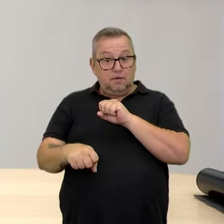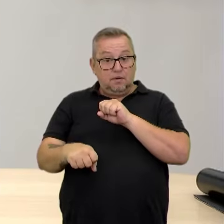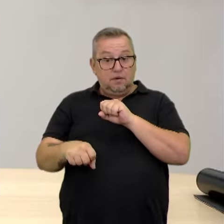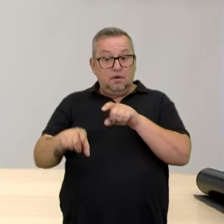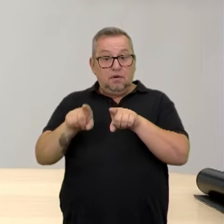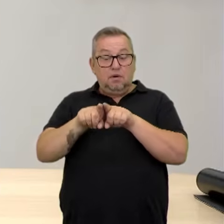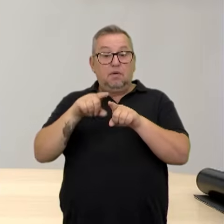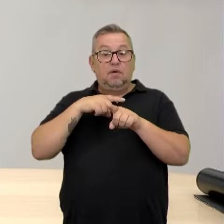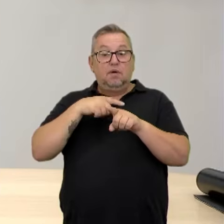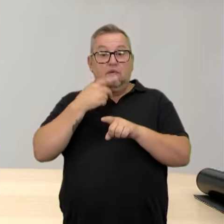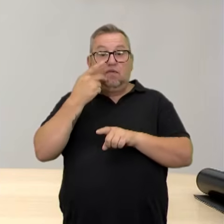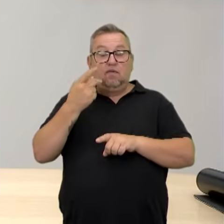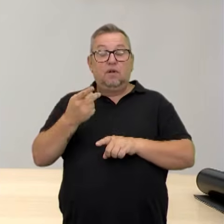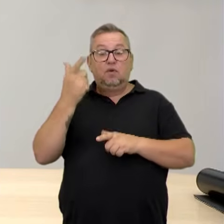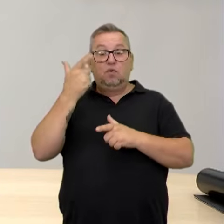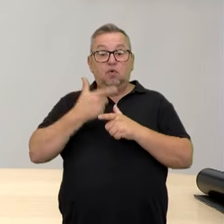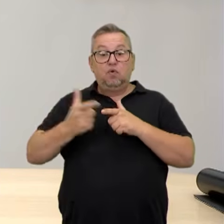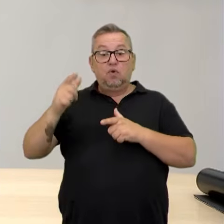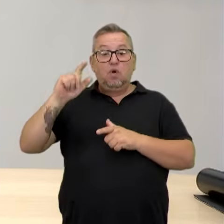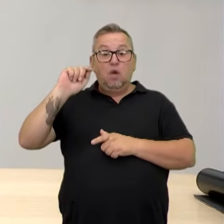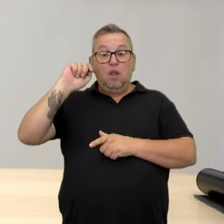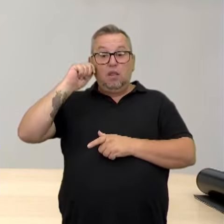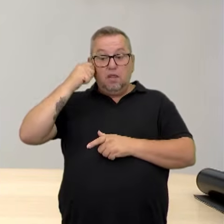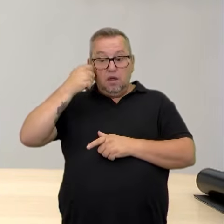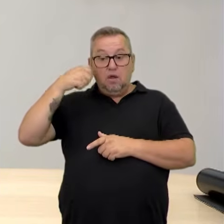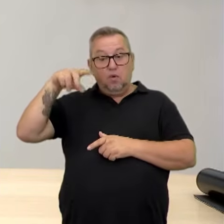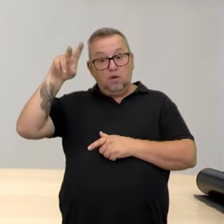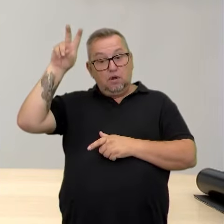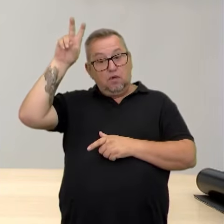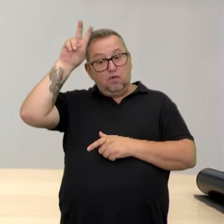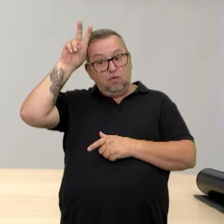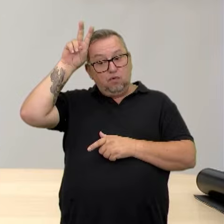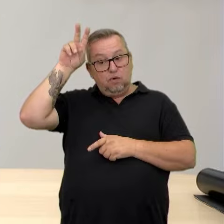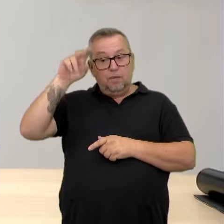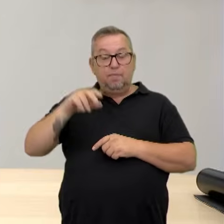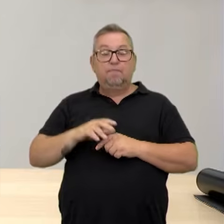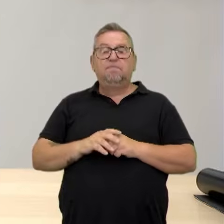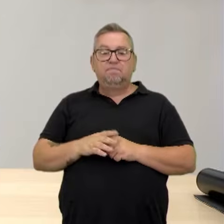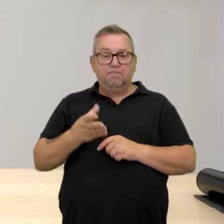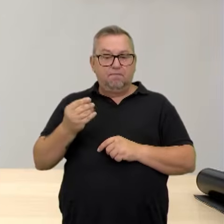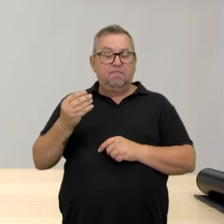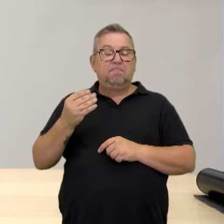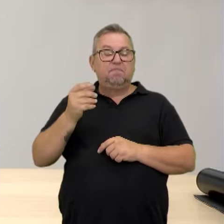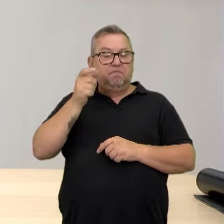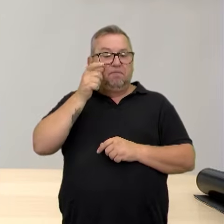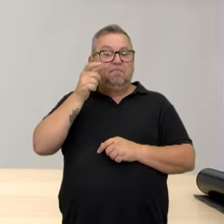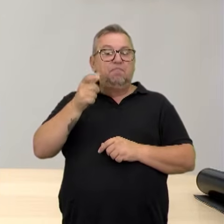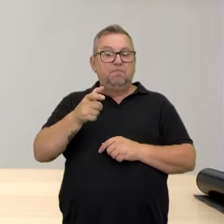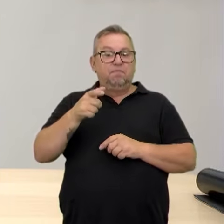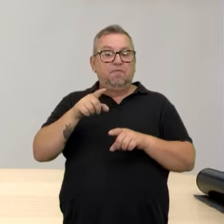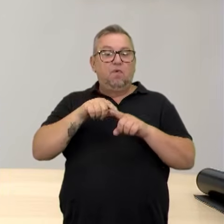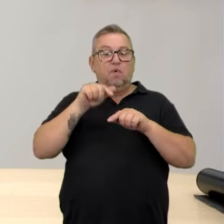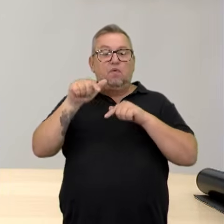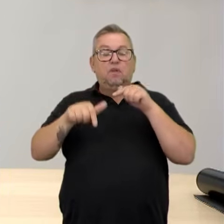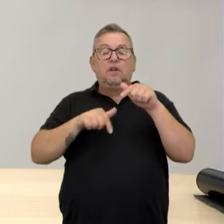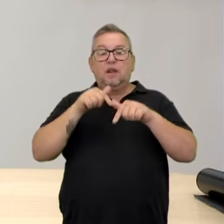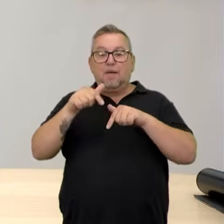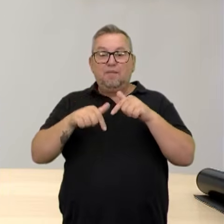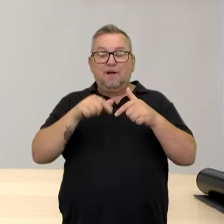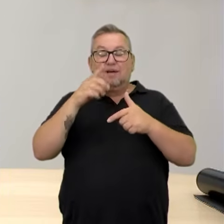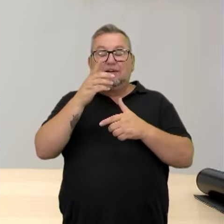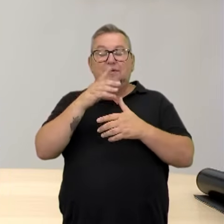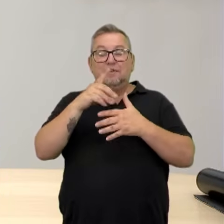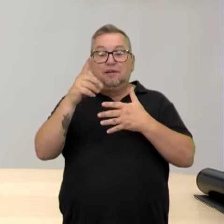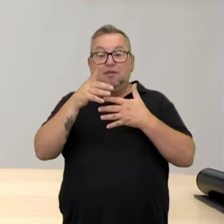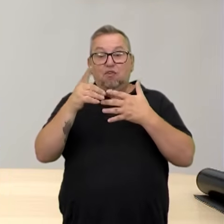eles estavam se referindo aos negros e também aos indígenas, né? Então, é muito interessante quando a gente trabalha junto, interdisciplinar, que a